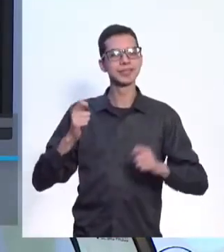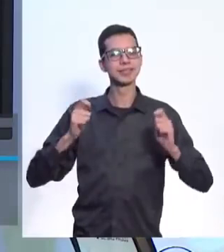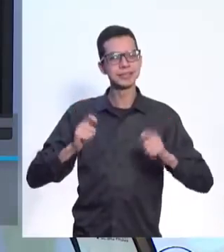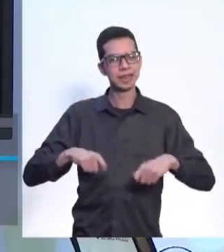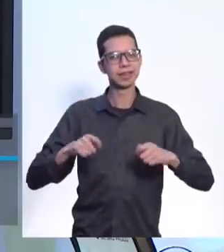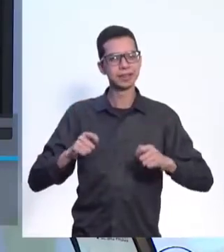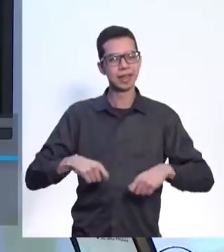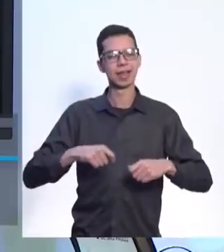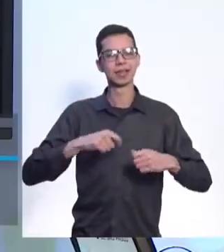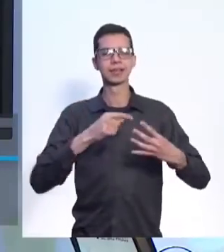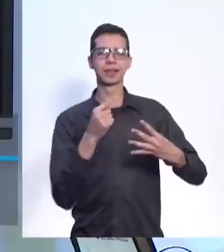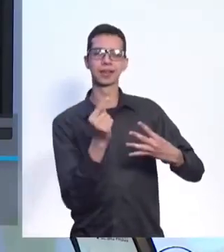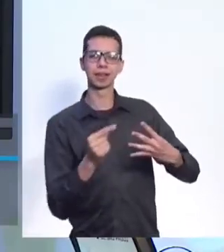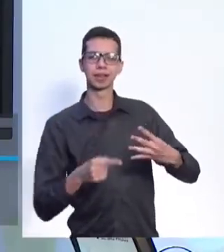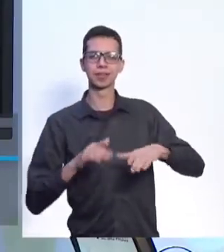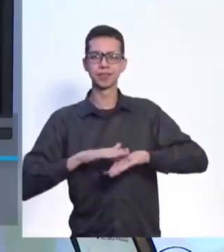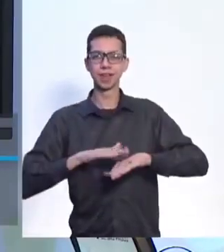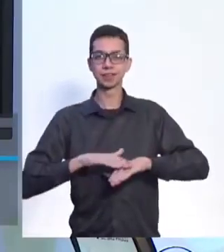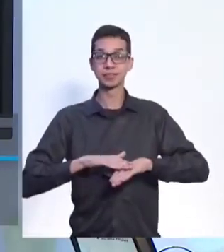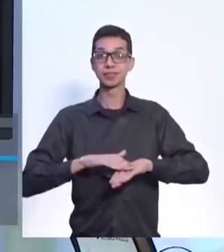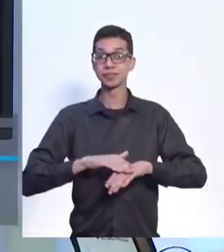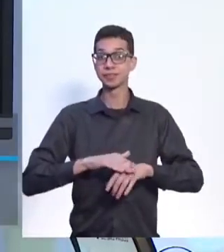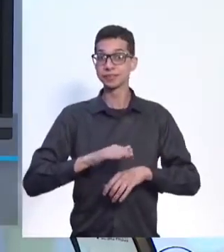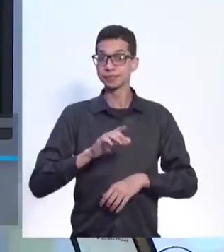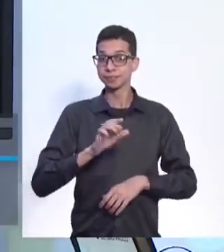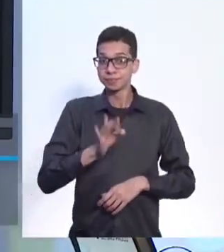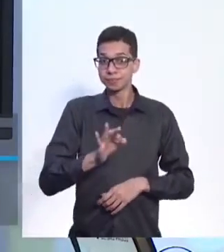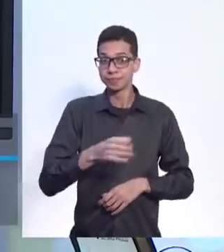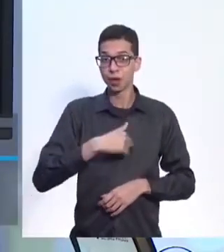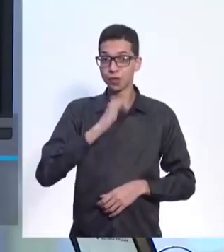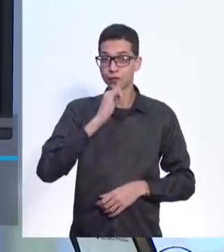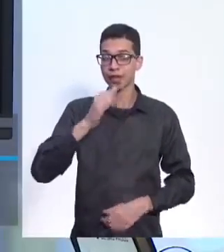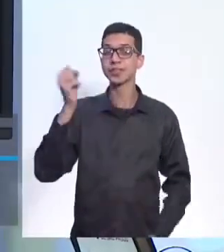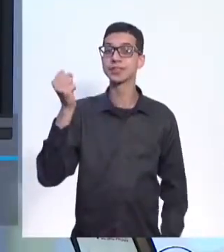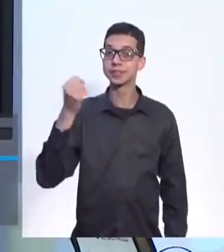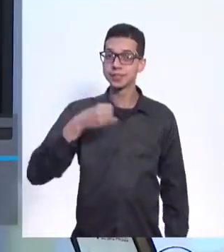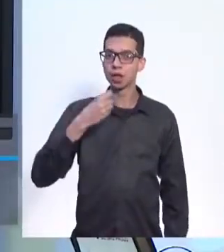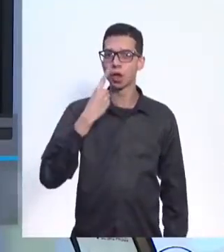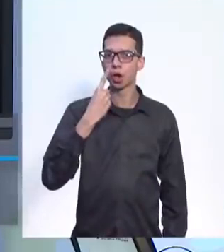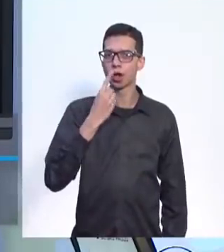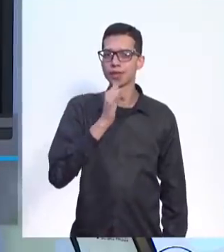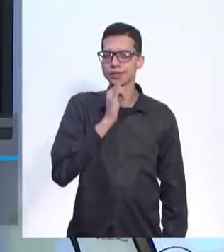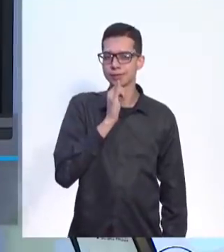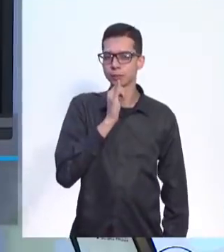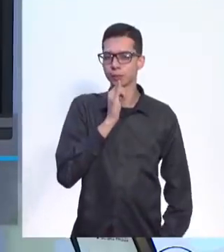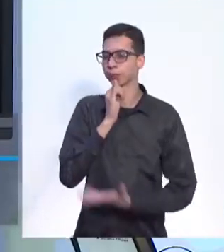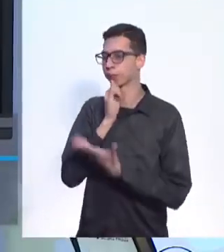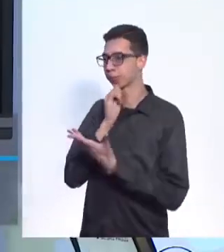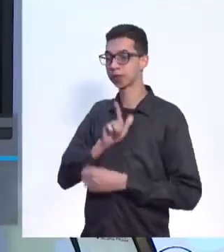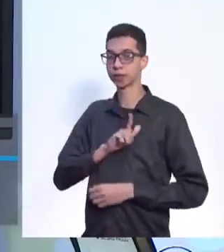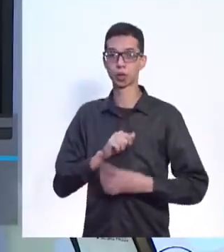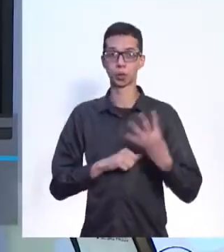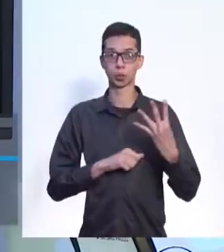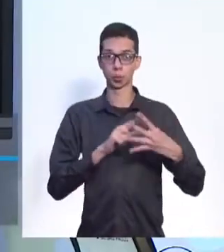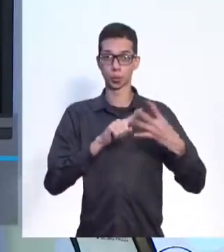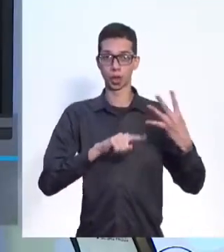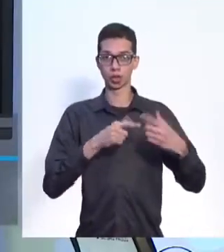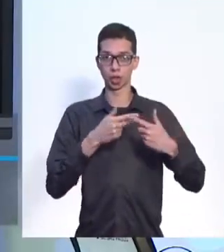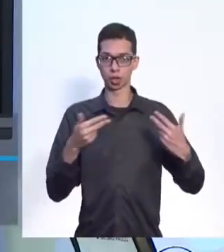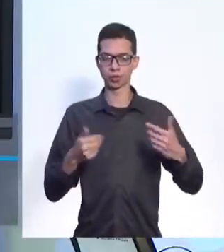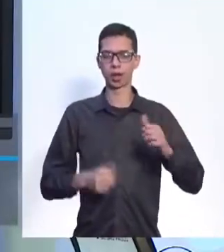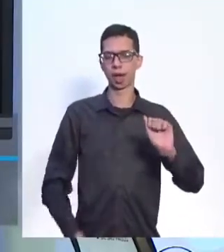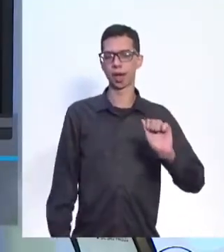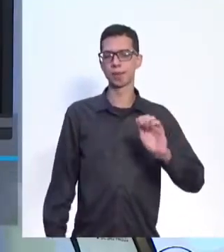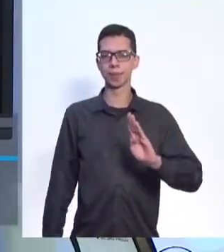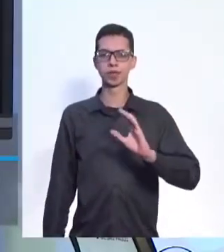é exatamente aquilo que eu falei, sim. Quer ver como é verdade? Ó, se eu tenho 4 elementos, A, B, C e